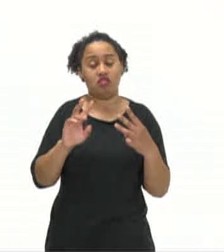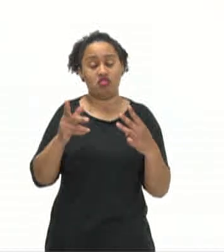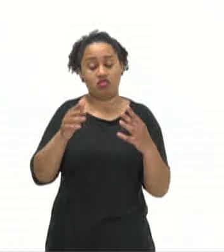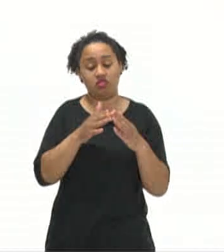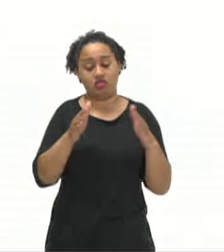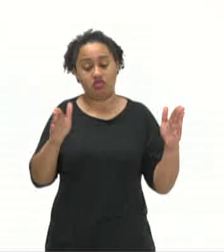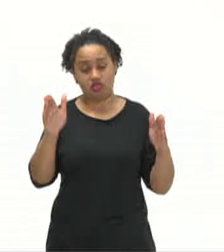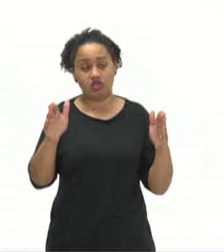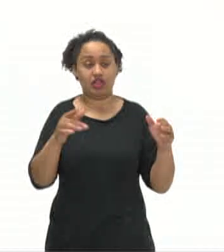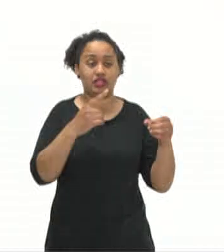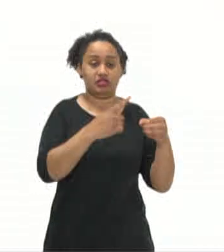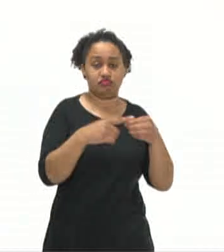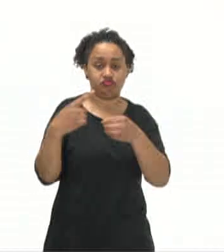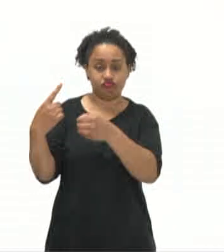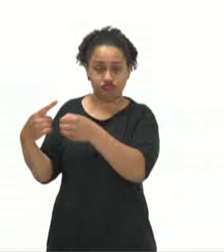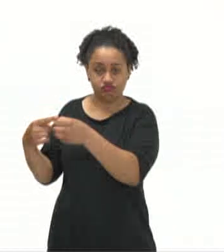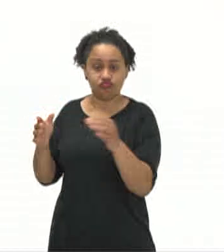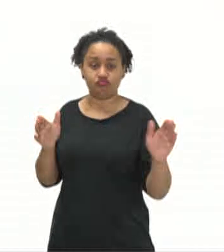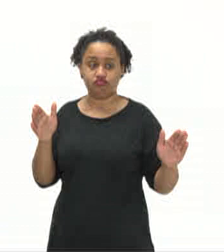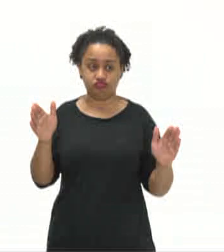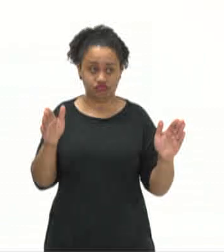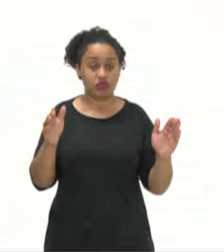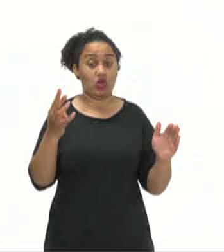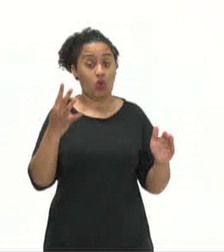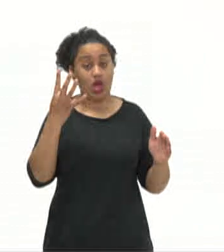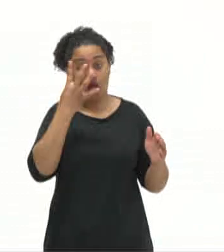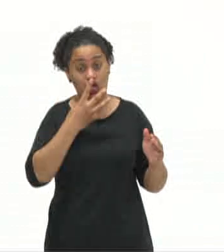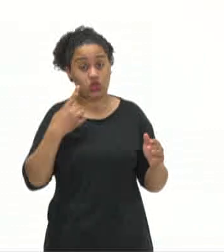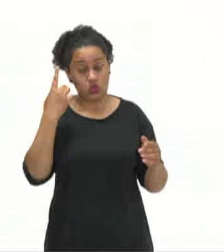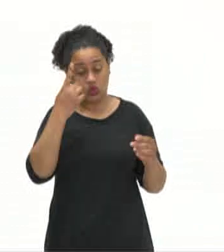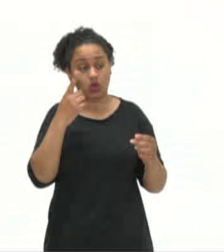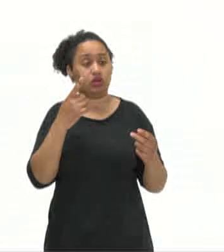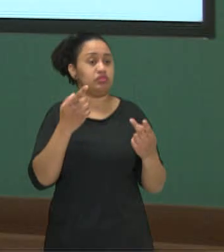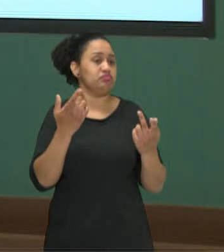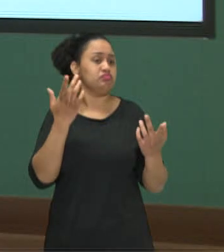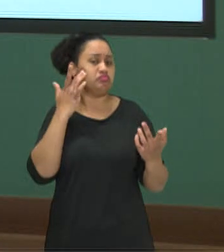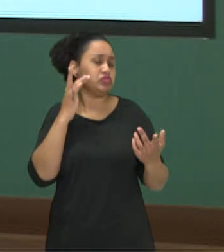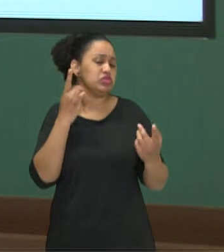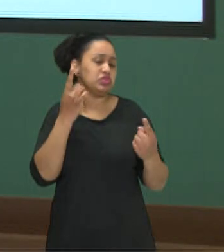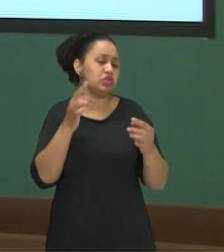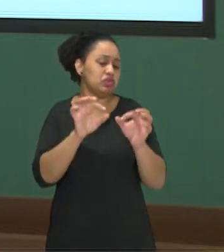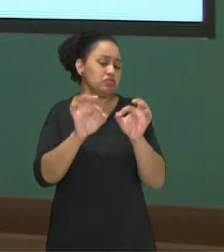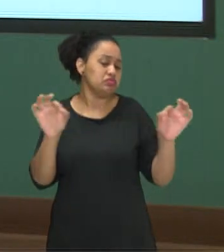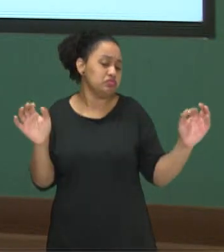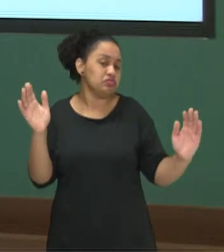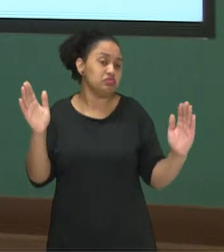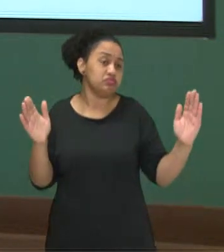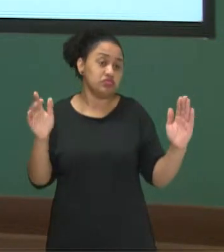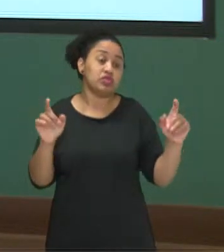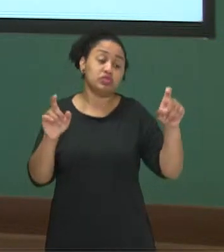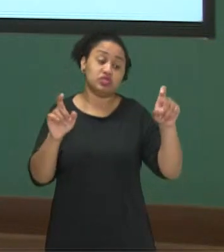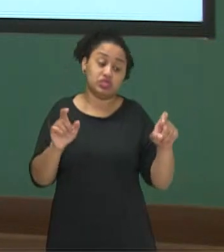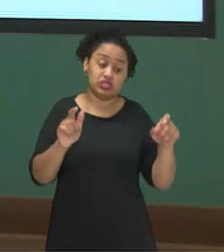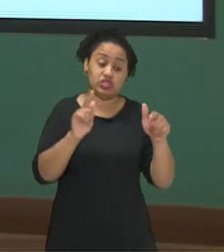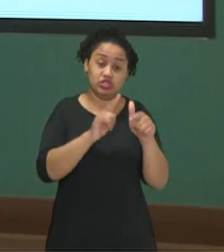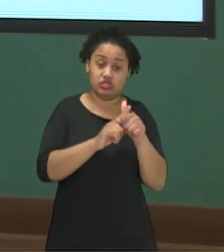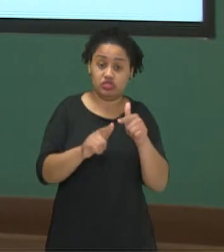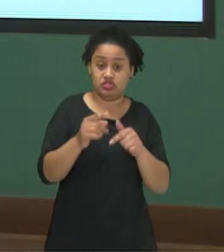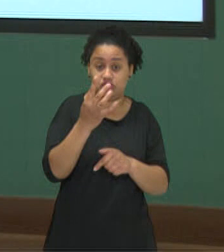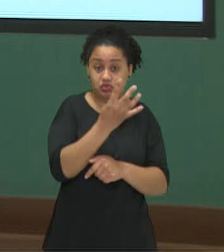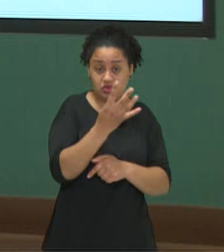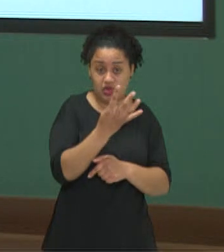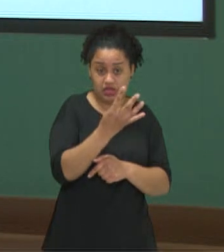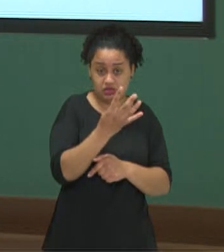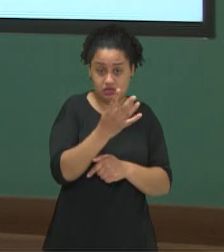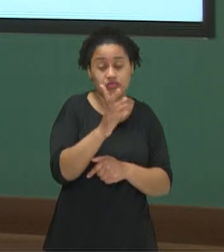média entre Salvador e Mangue Seco, que levou 4 horas, não sei qual é a distância, então x divididos por 4.